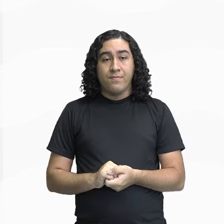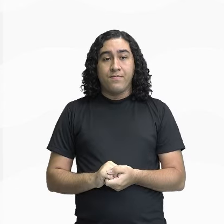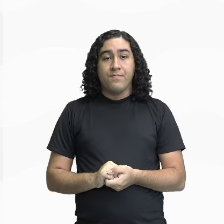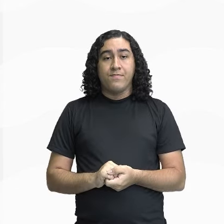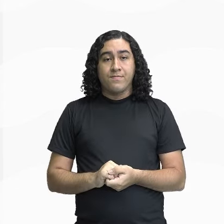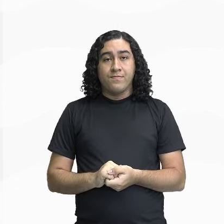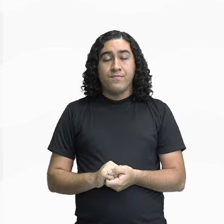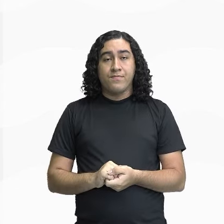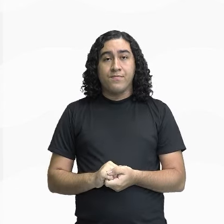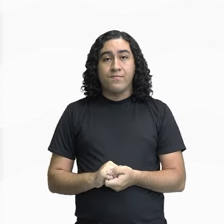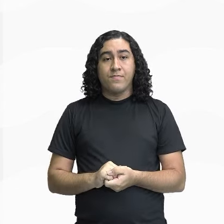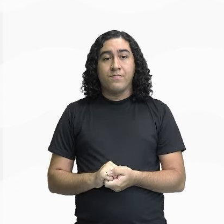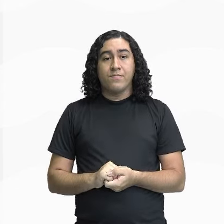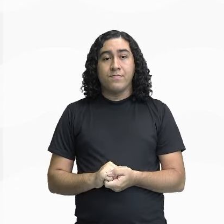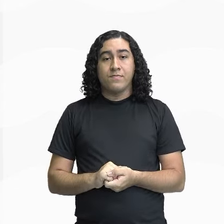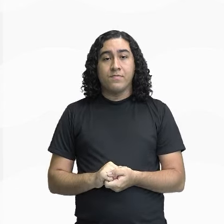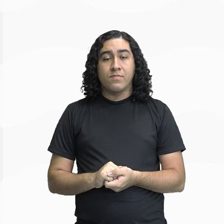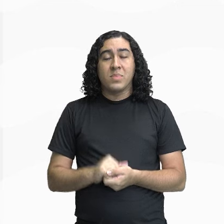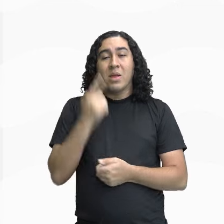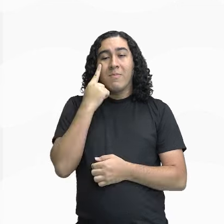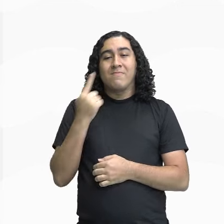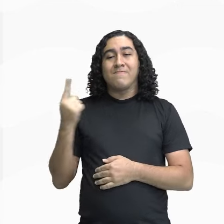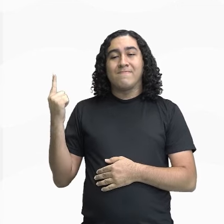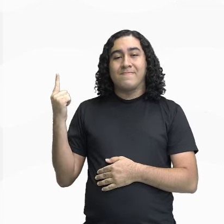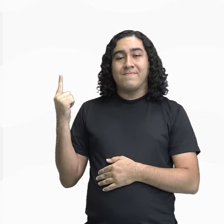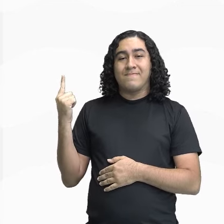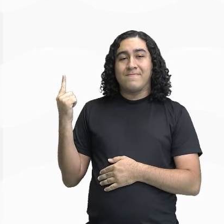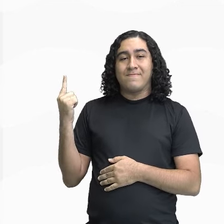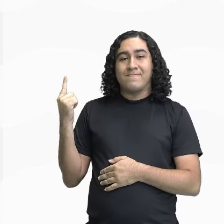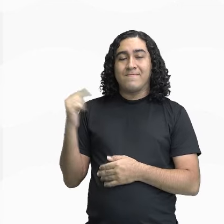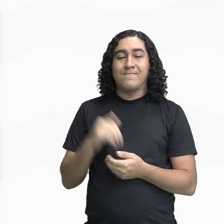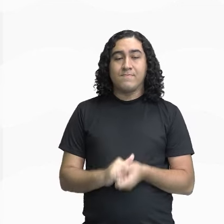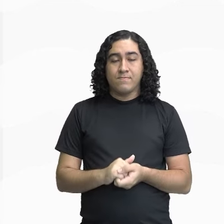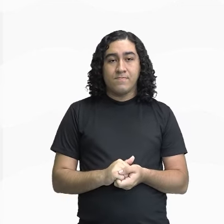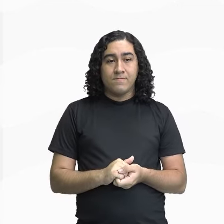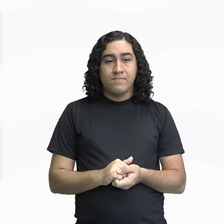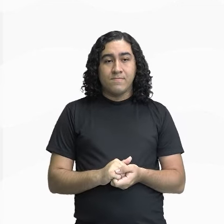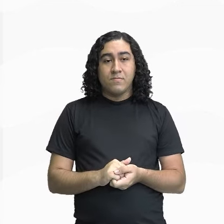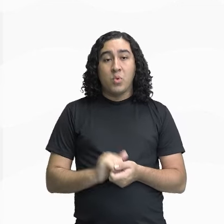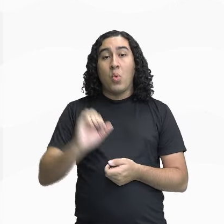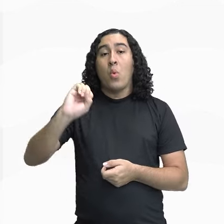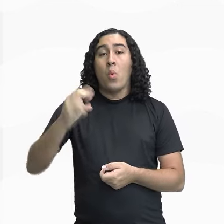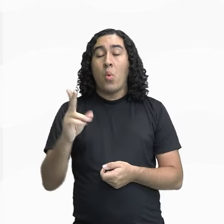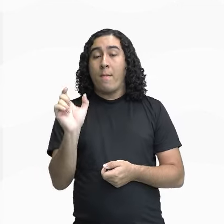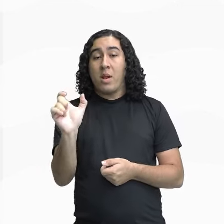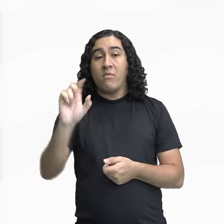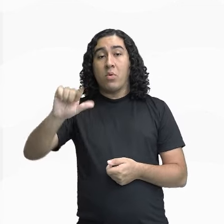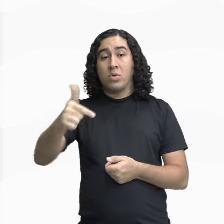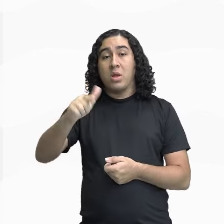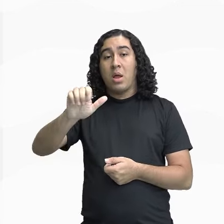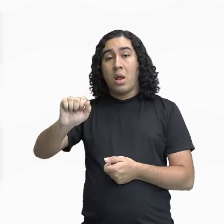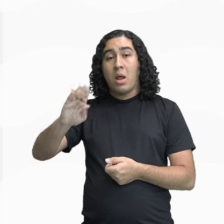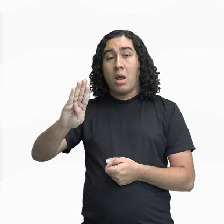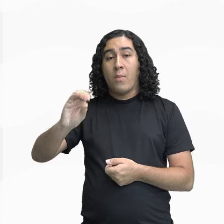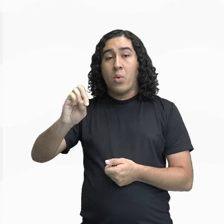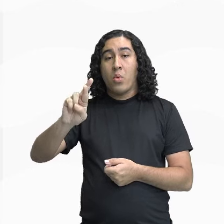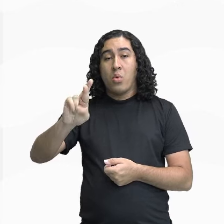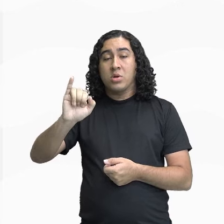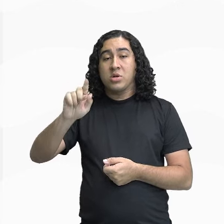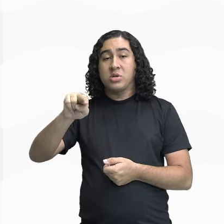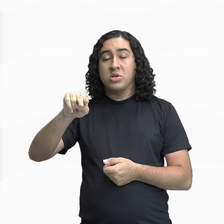professora, o termo indígena. Olha aí, indígena ou aborígene. Significa que é